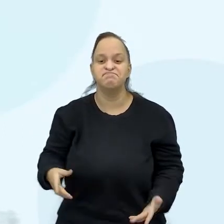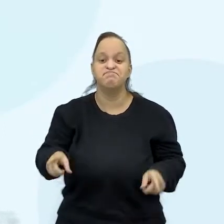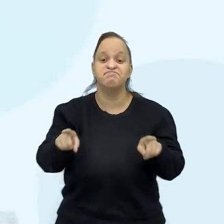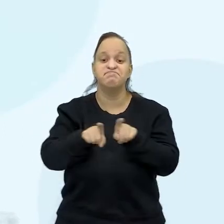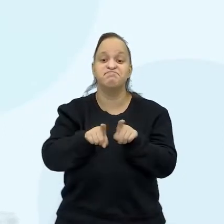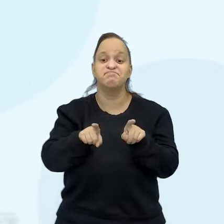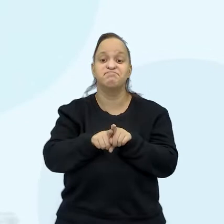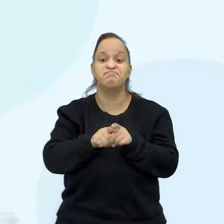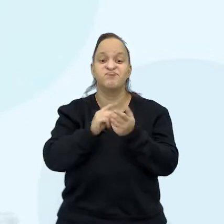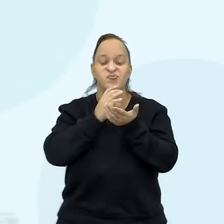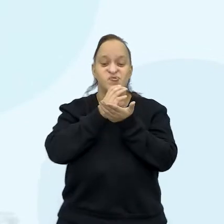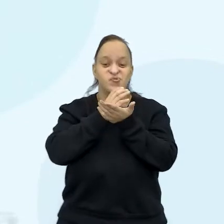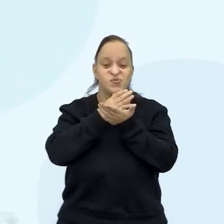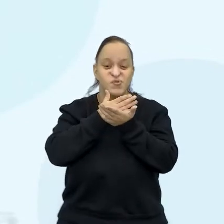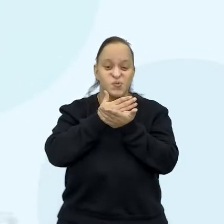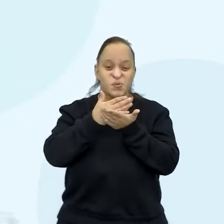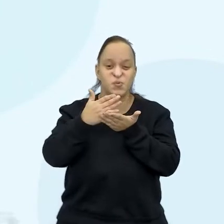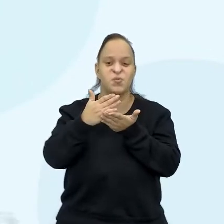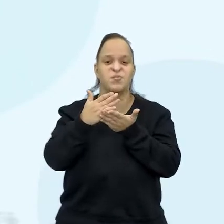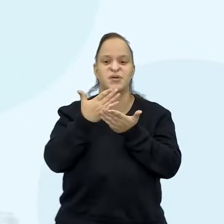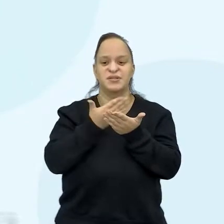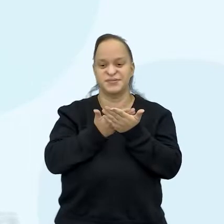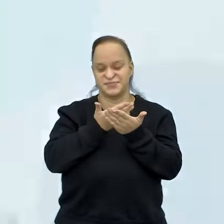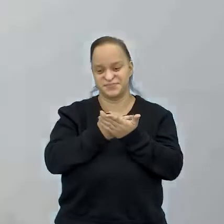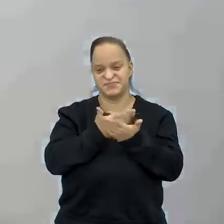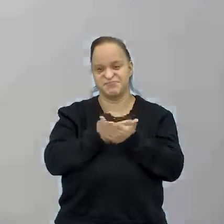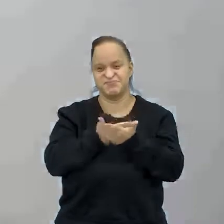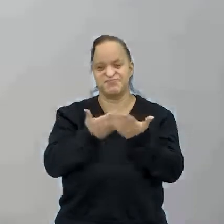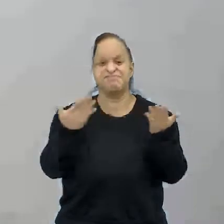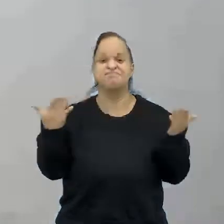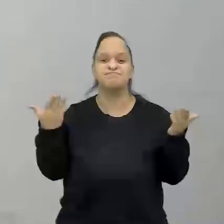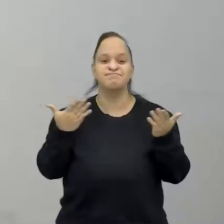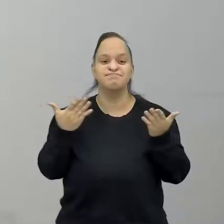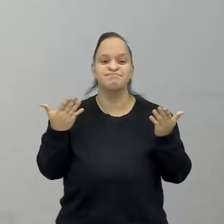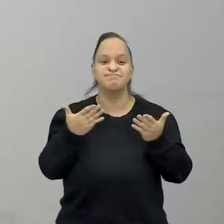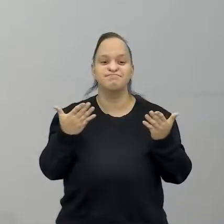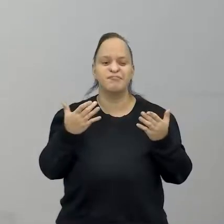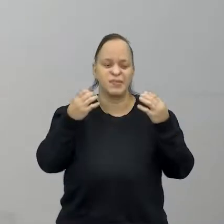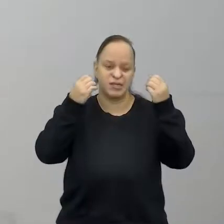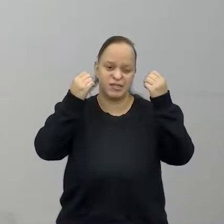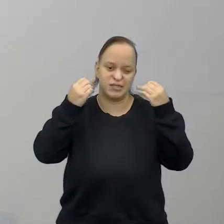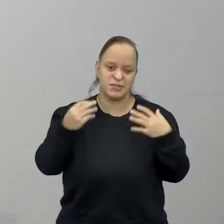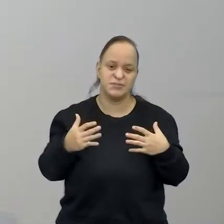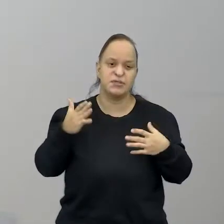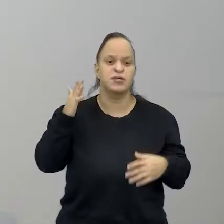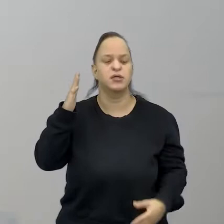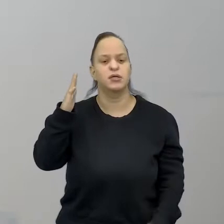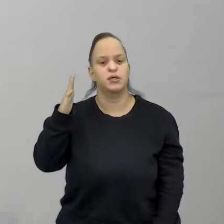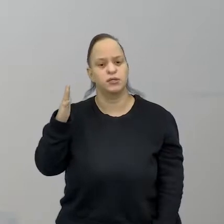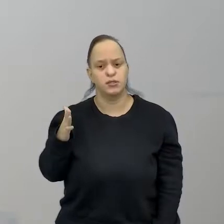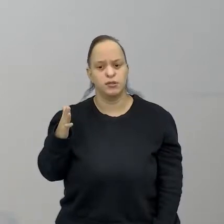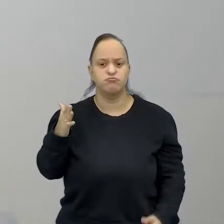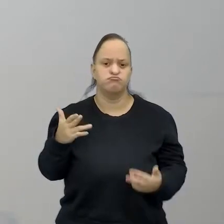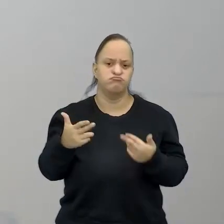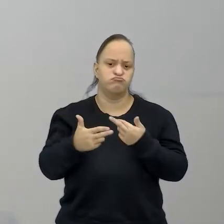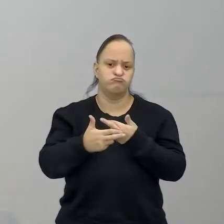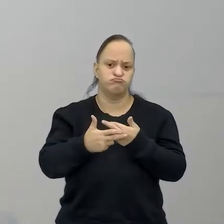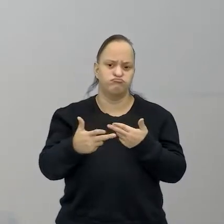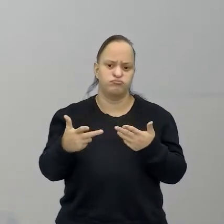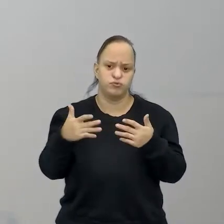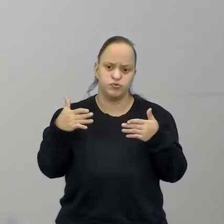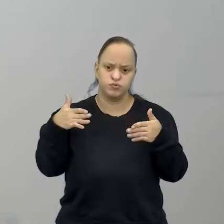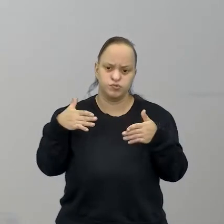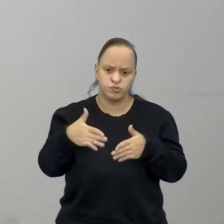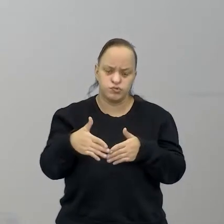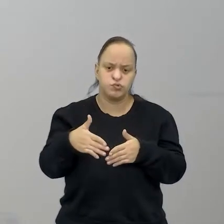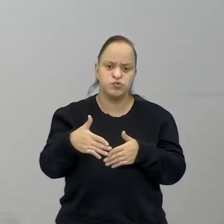nossa aula maravilhosa. Hoje, como eu falei para vocês, a gente vai falar sobre transtornos e distúrbios relacionados à alimentação, que